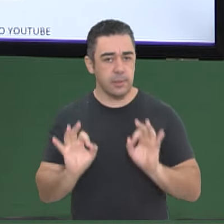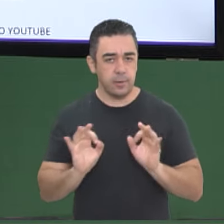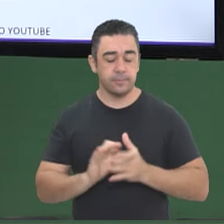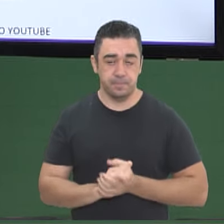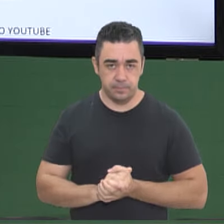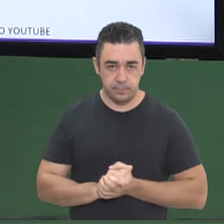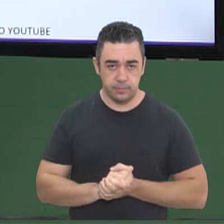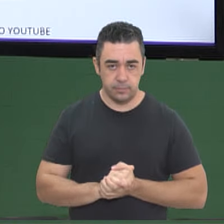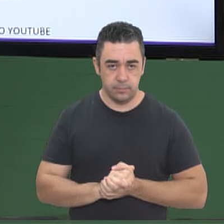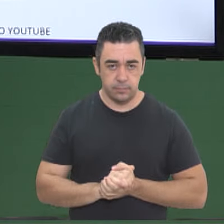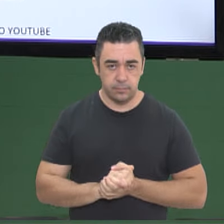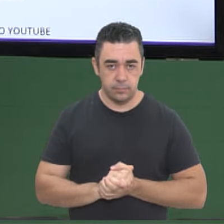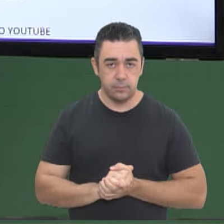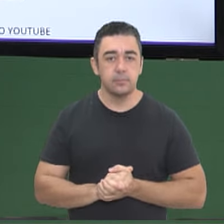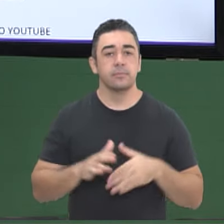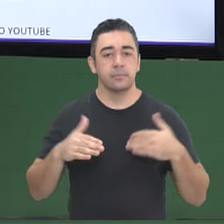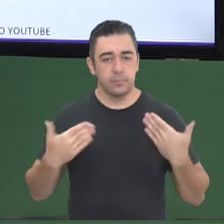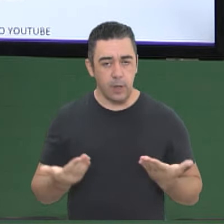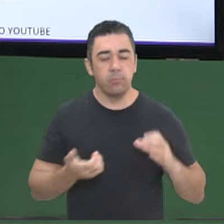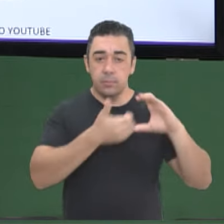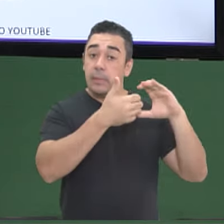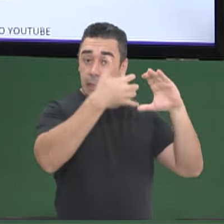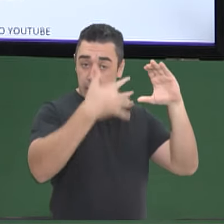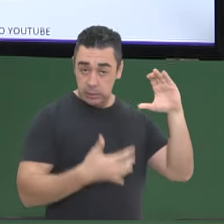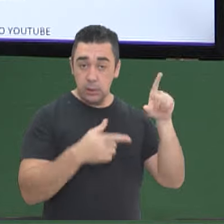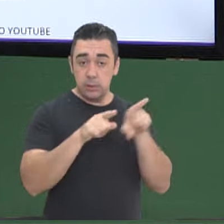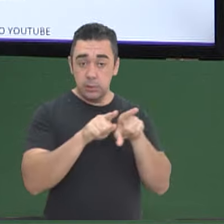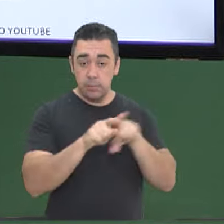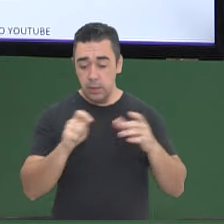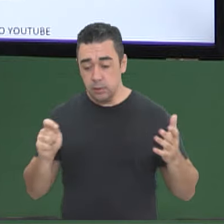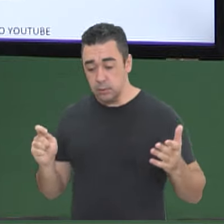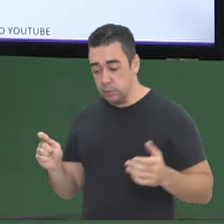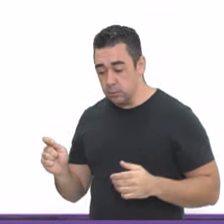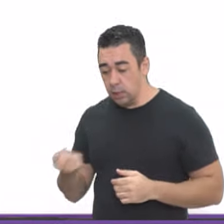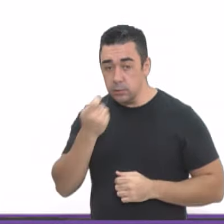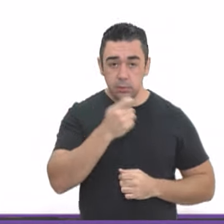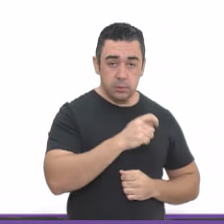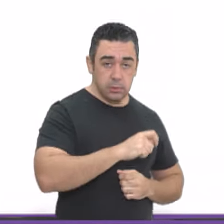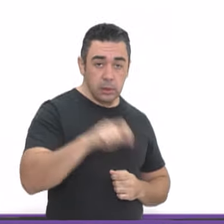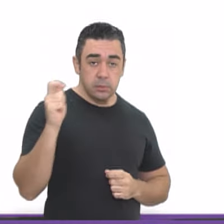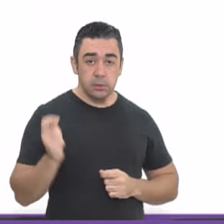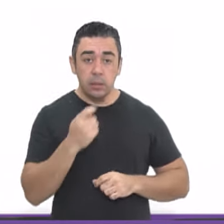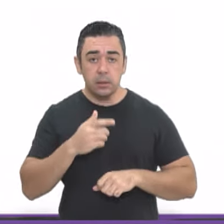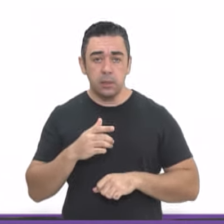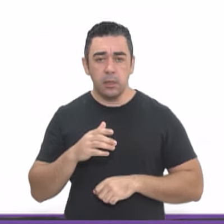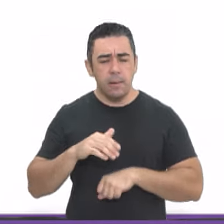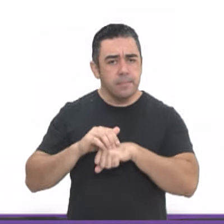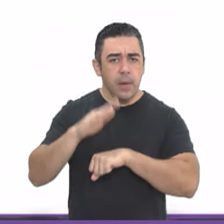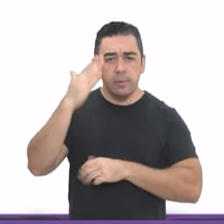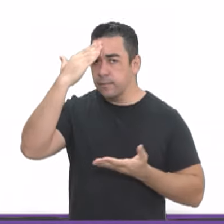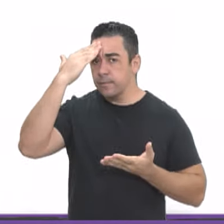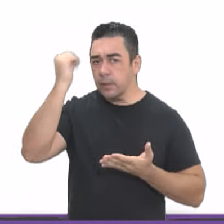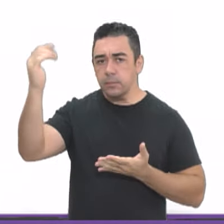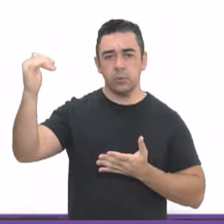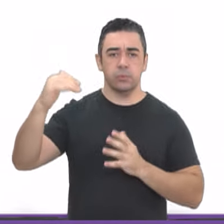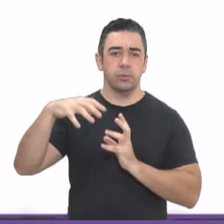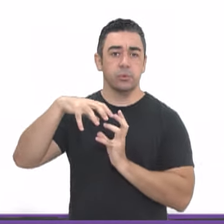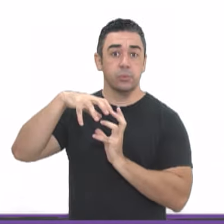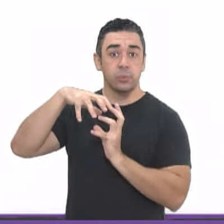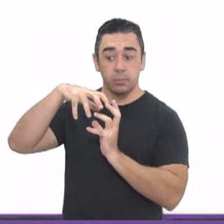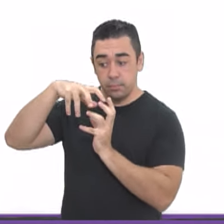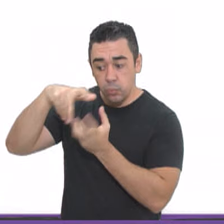Muito bem. Então, mais uma característica do tênis de mesa é que ele é um dos esportes mais populares do mundo,